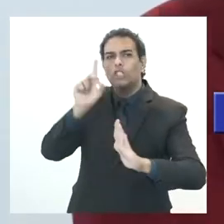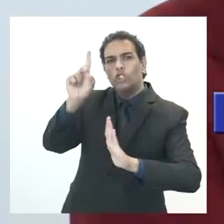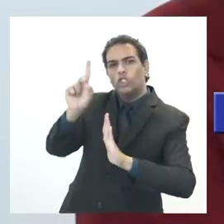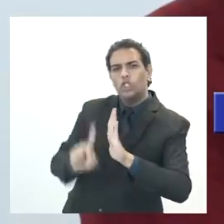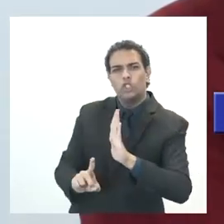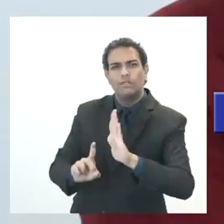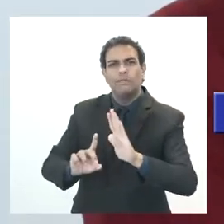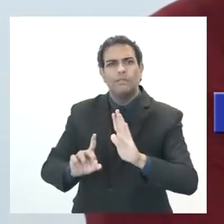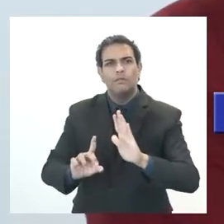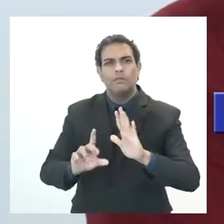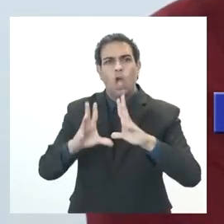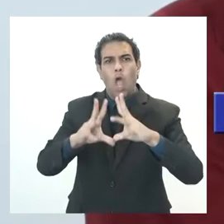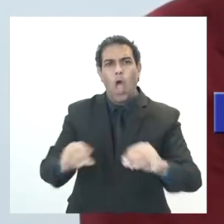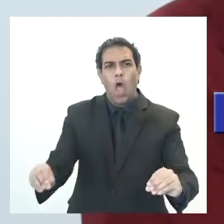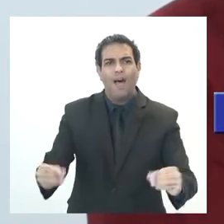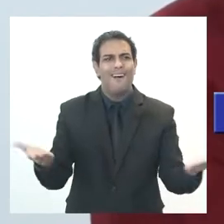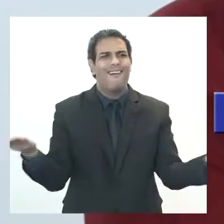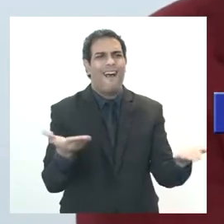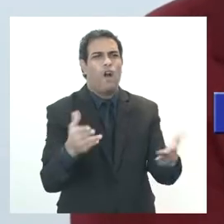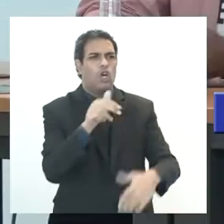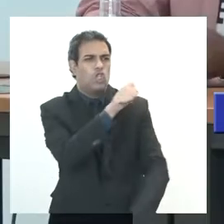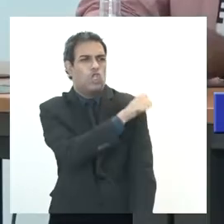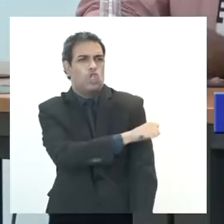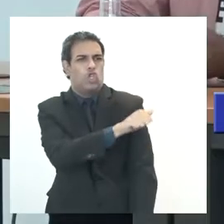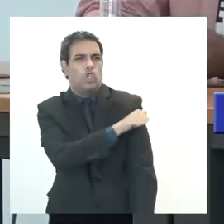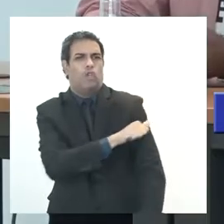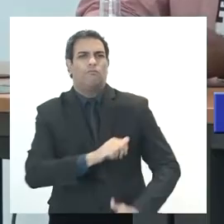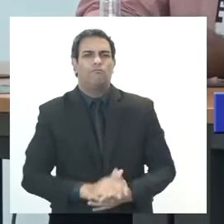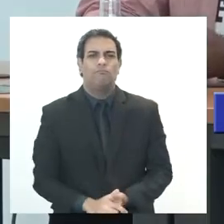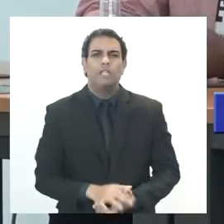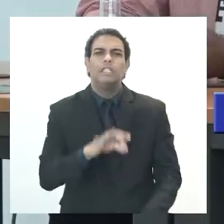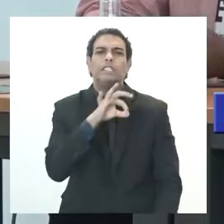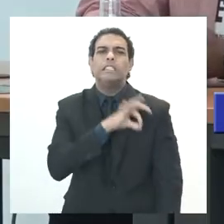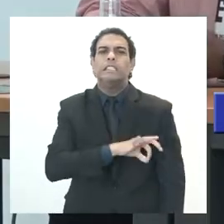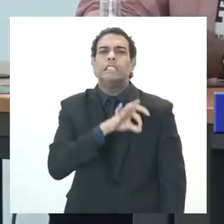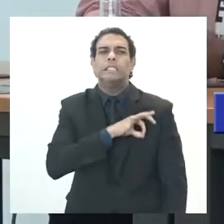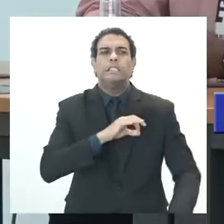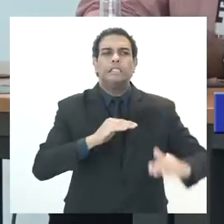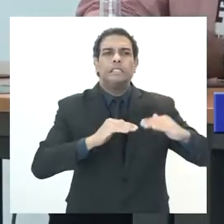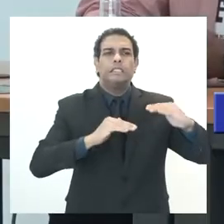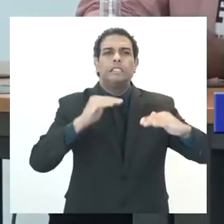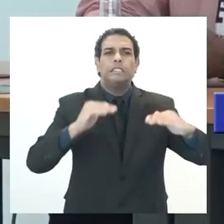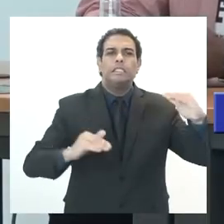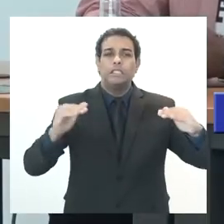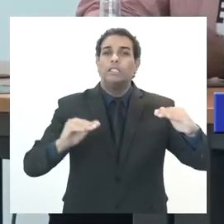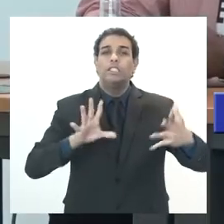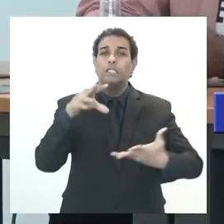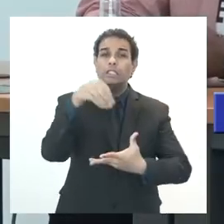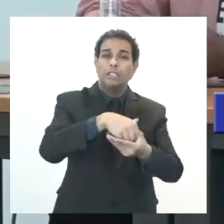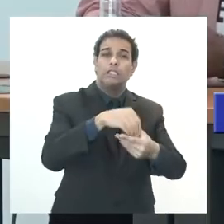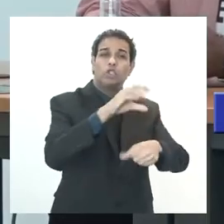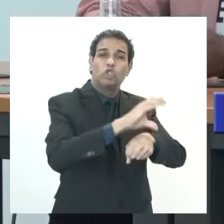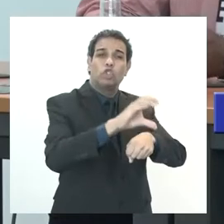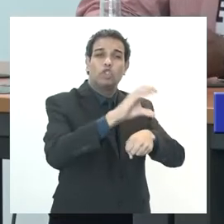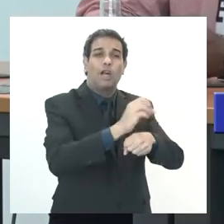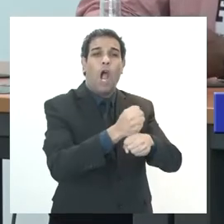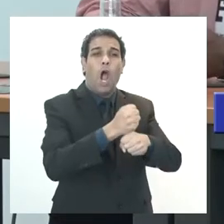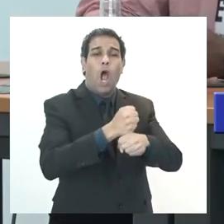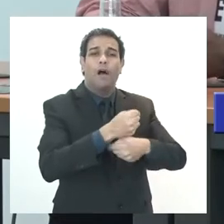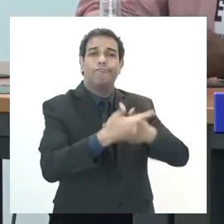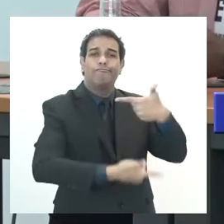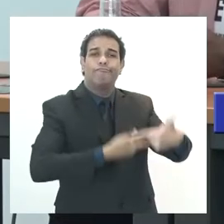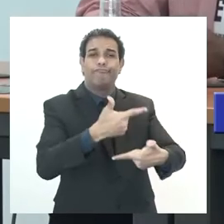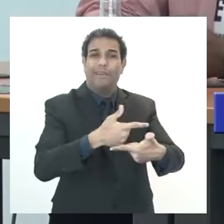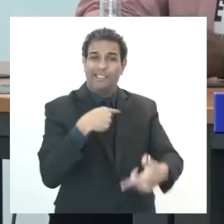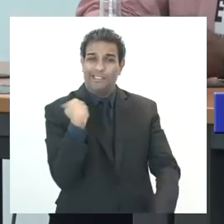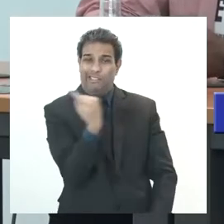gente vê o exemplo aqui do Rio de Janeiro recomposição salarial é uma questão Constitucional a ondas nós estamos